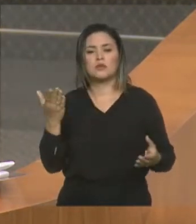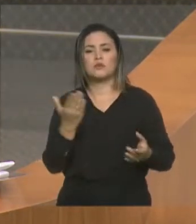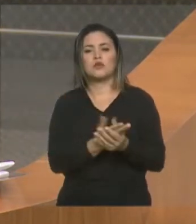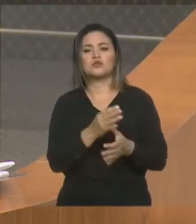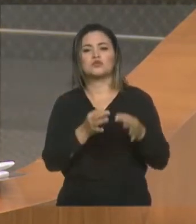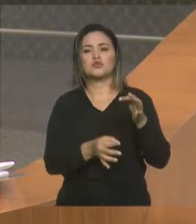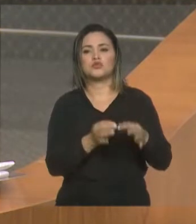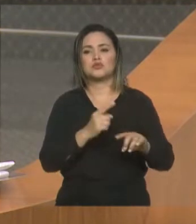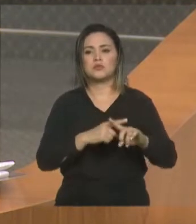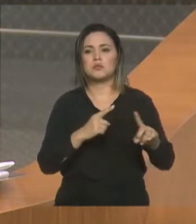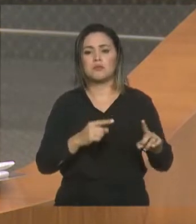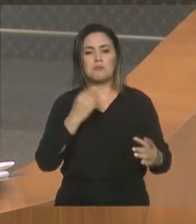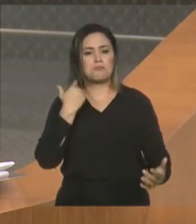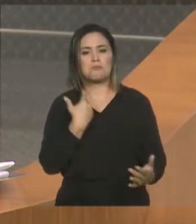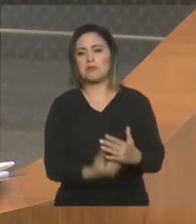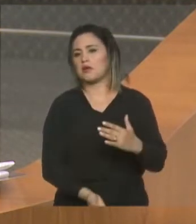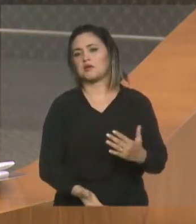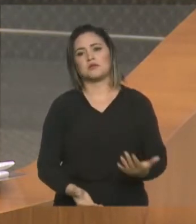tem direito.